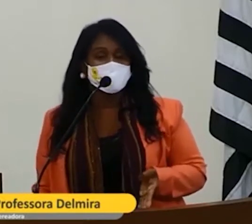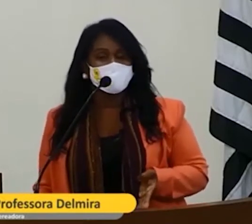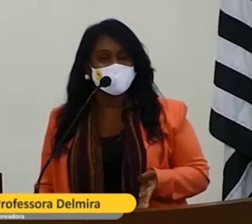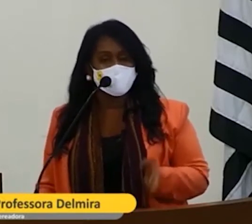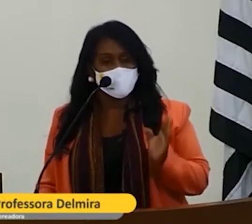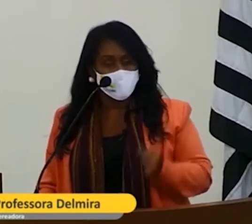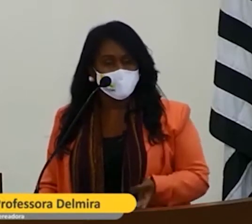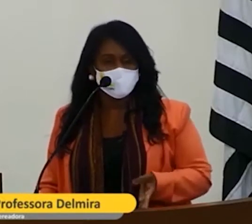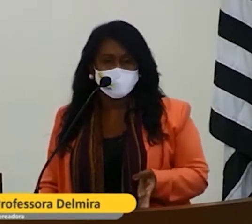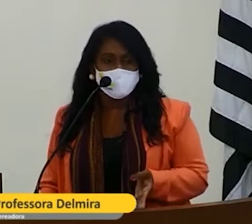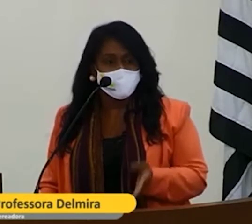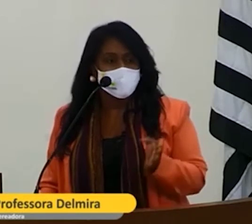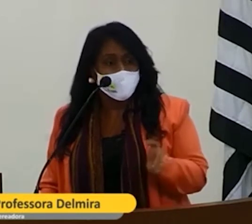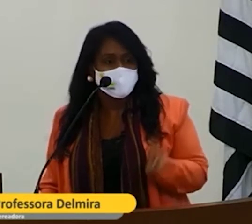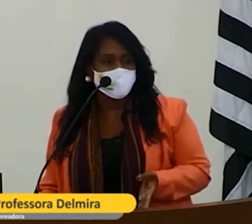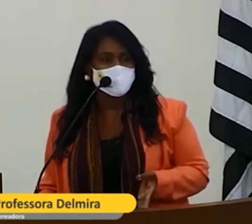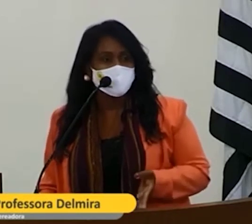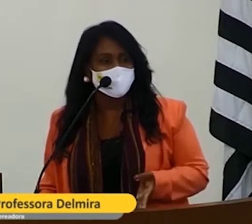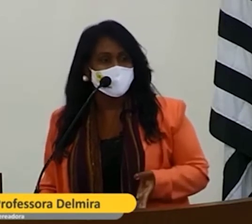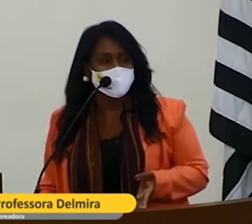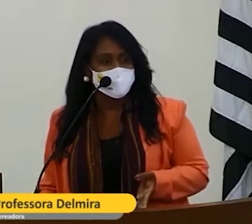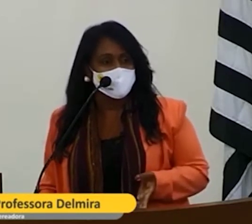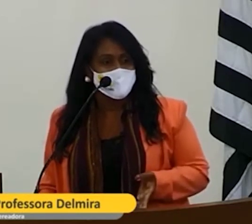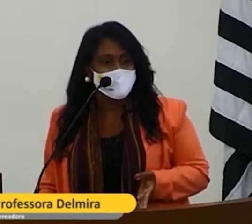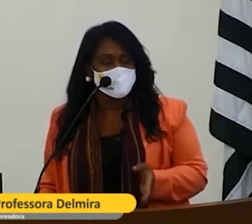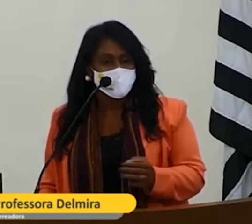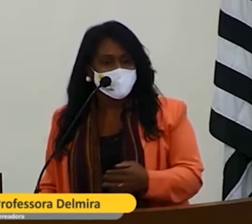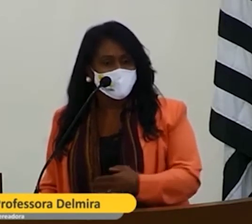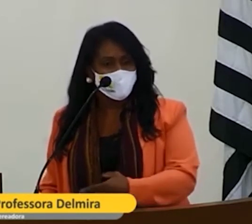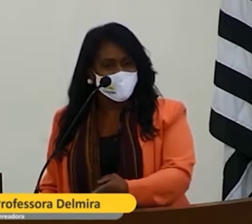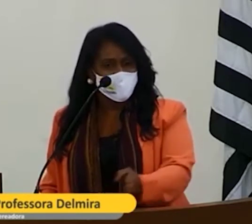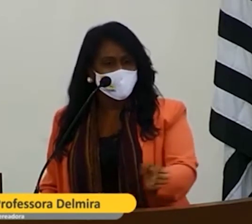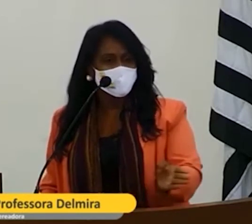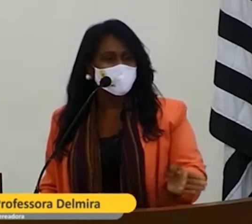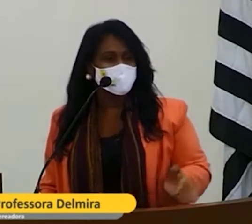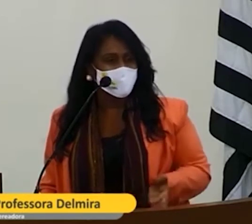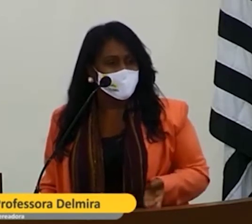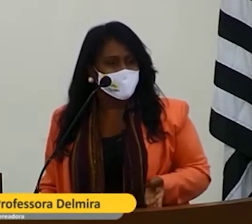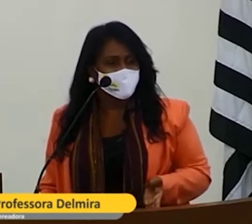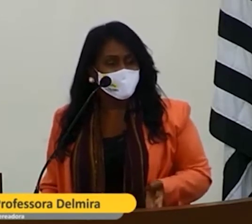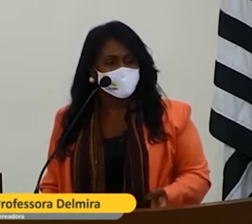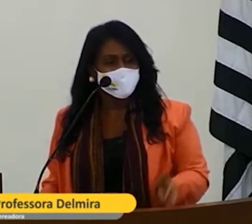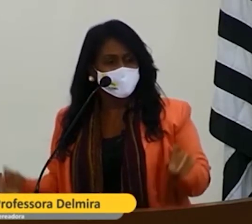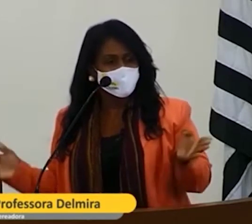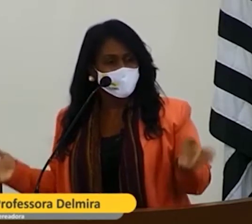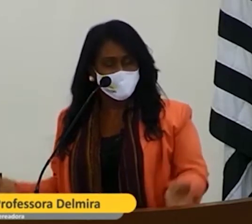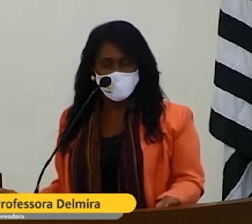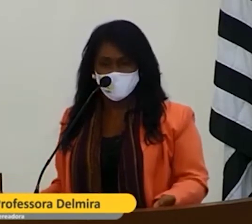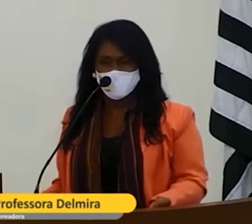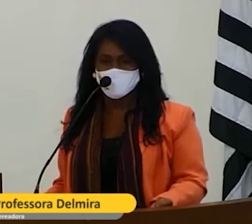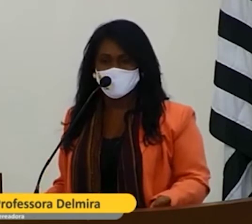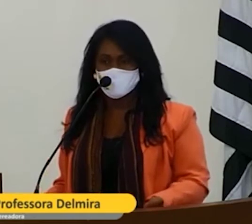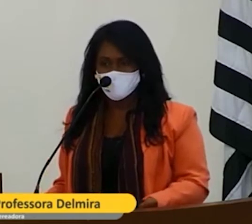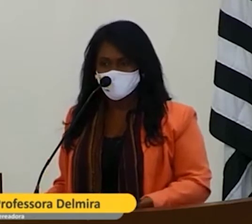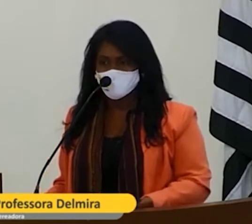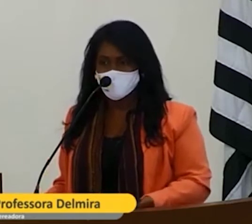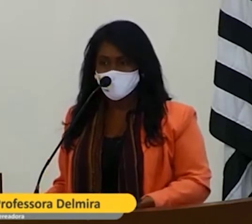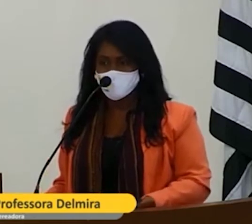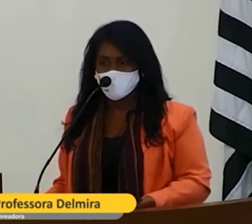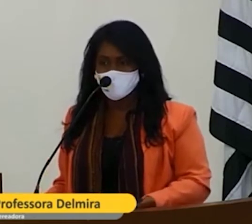eu mantenho esse meu posicionamento, que eu acho que deveria ser assim. Mas de todos os meios que nós tentamos, não pode.